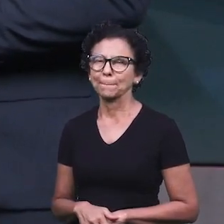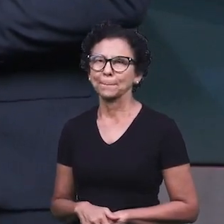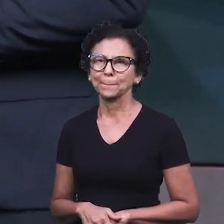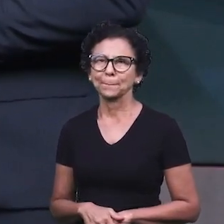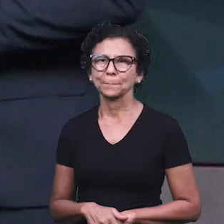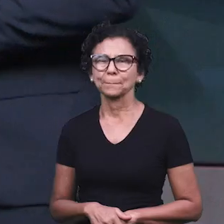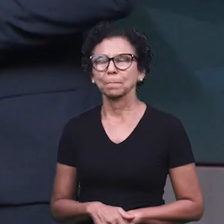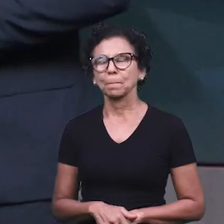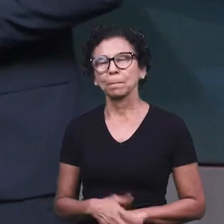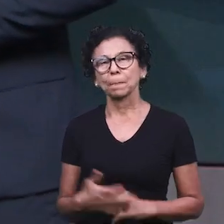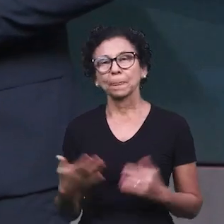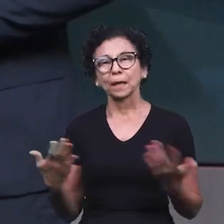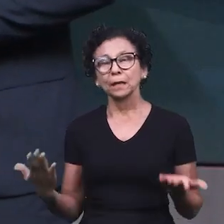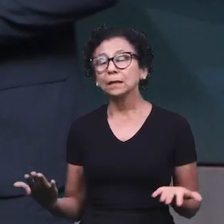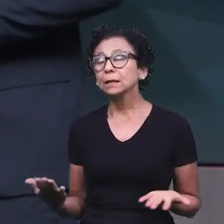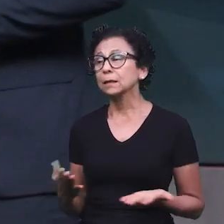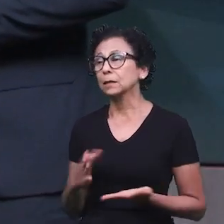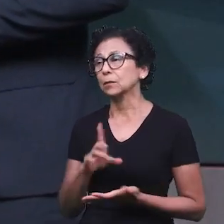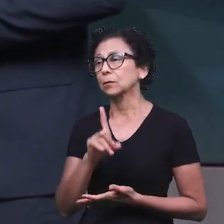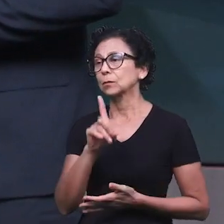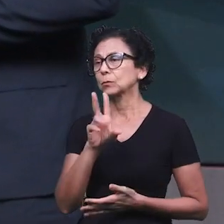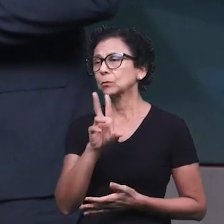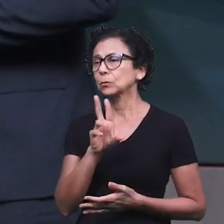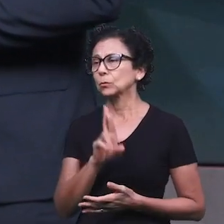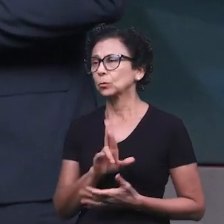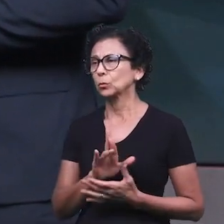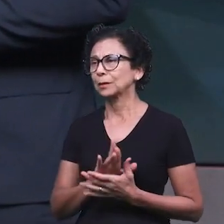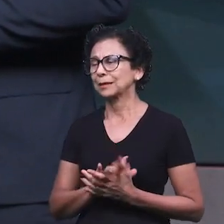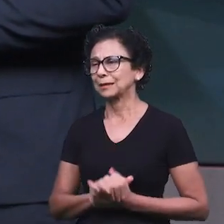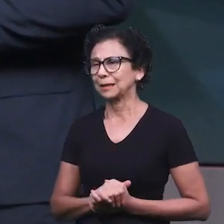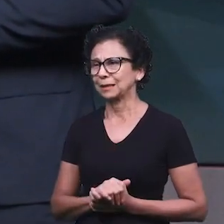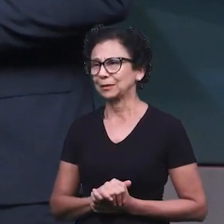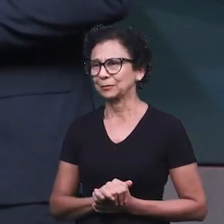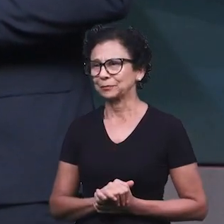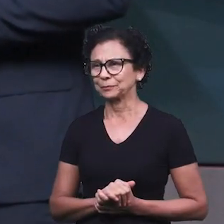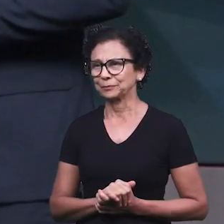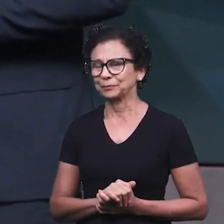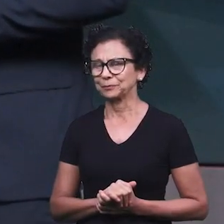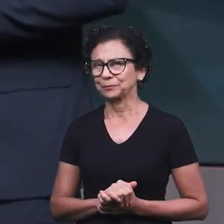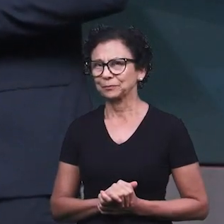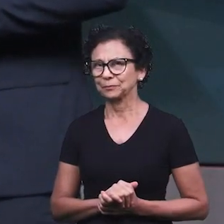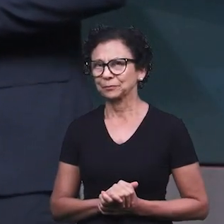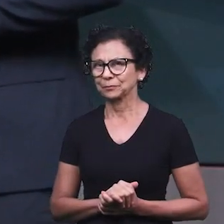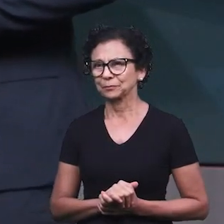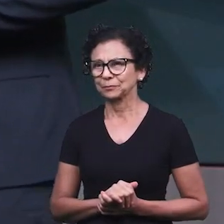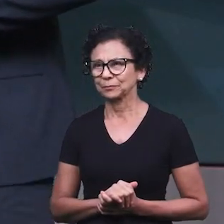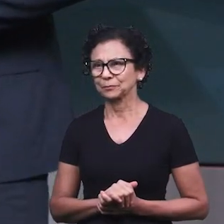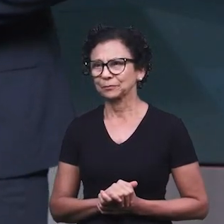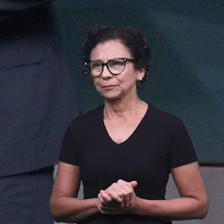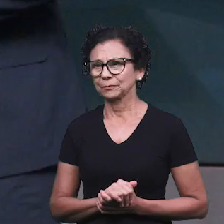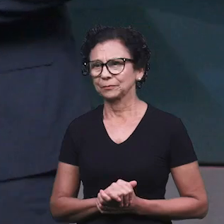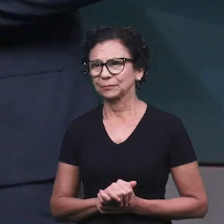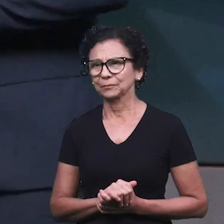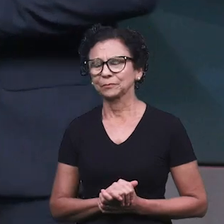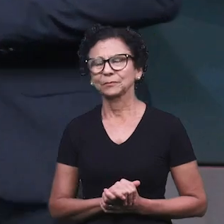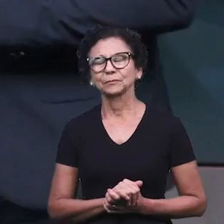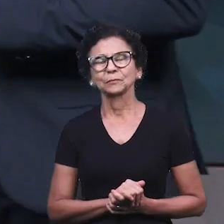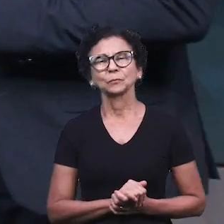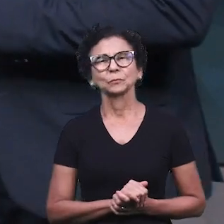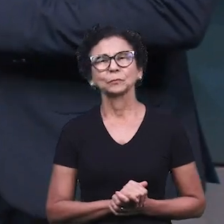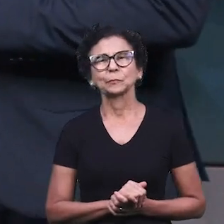antemão, gostaríamos de saber, doutor, o que é superendividamento? Bom,